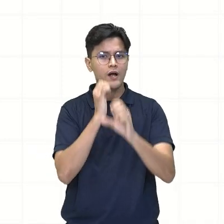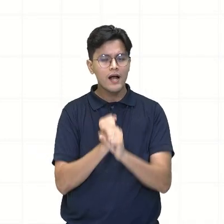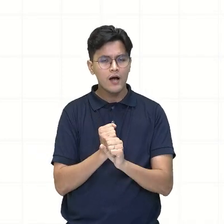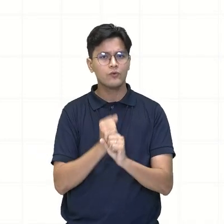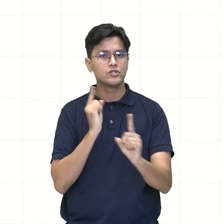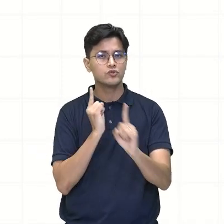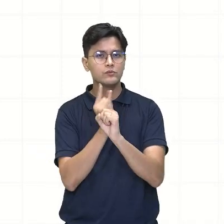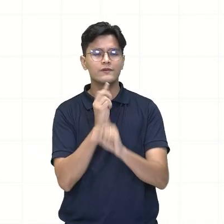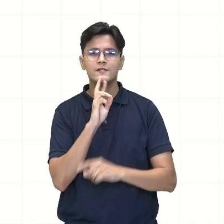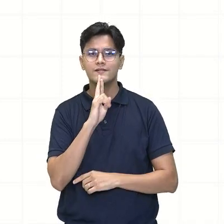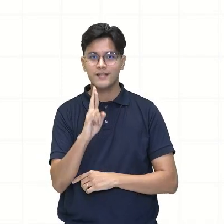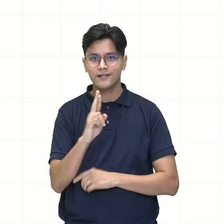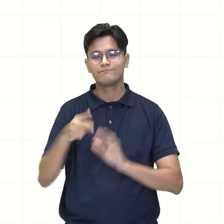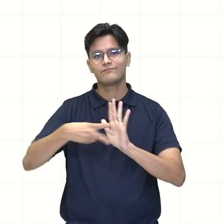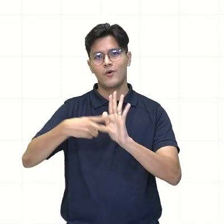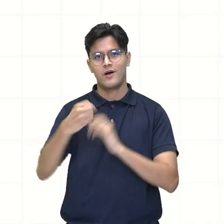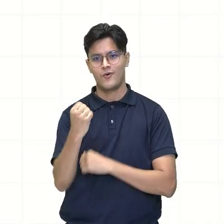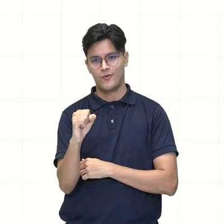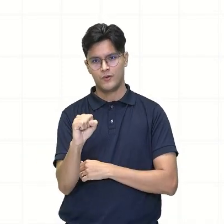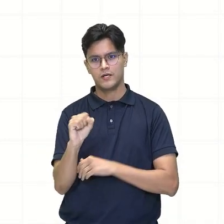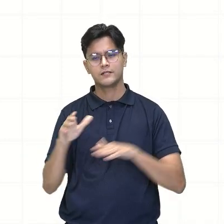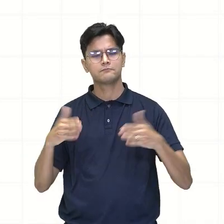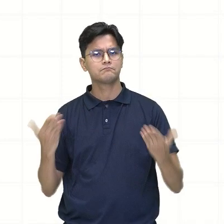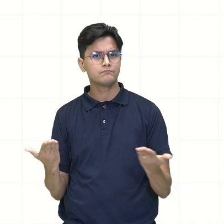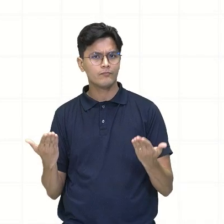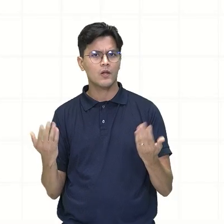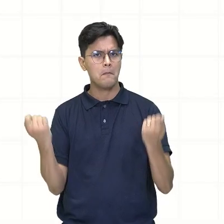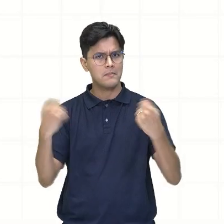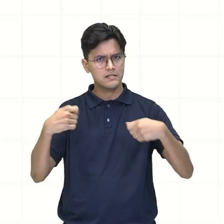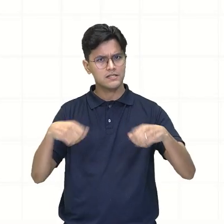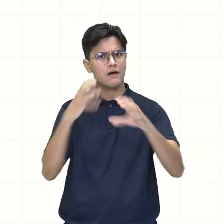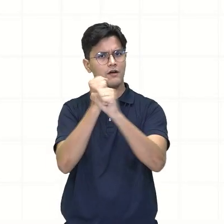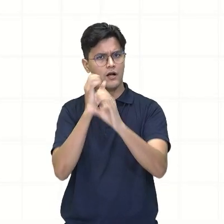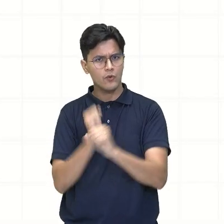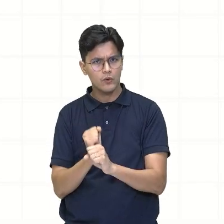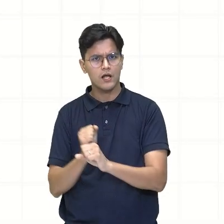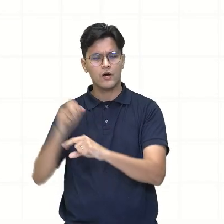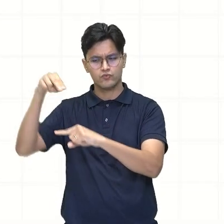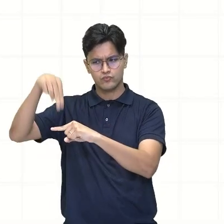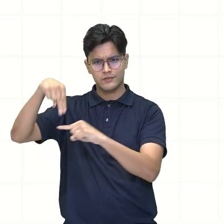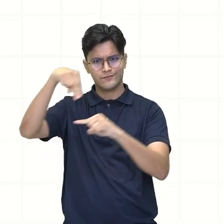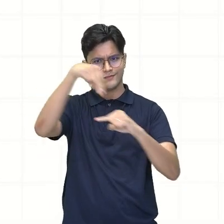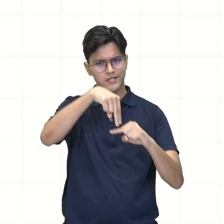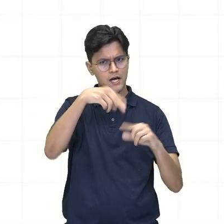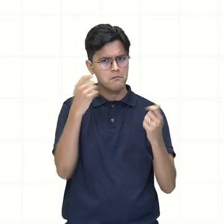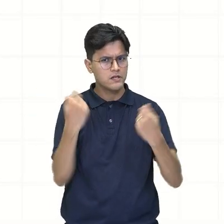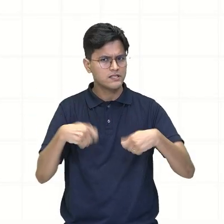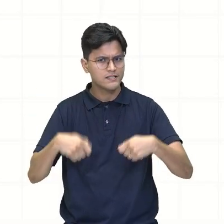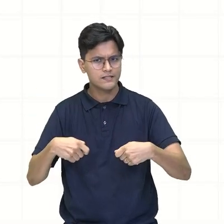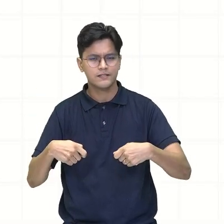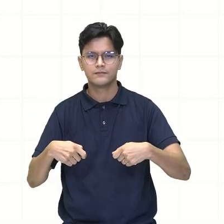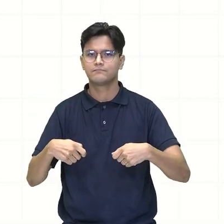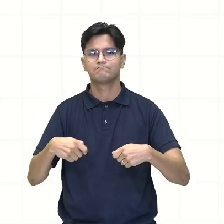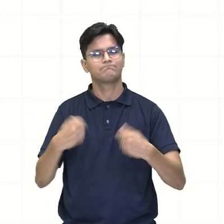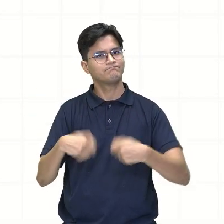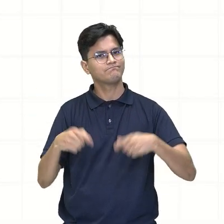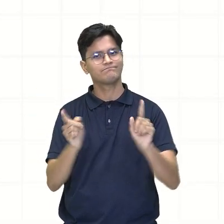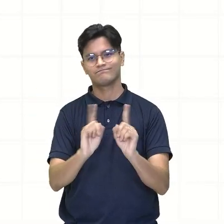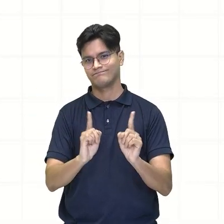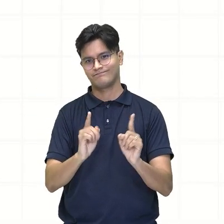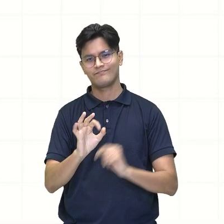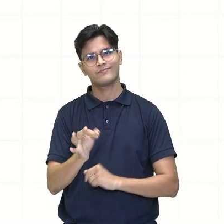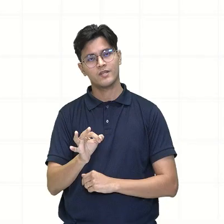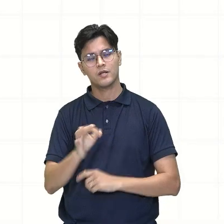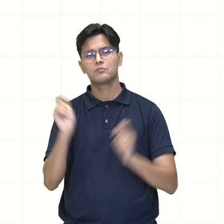fração, 8. Então, eu precisava calcular o numerador? Eu precisava fazer essa conta aqui? Nem precisava, né? Eu